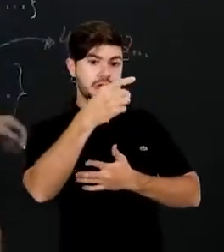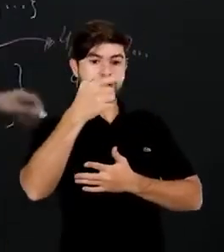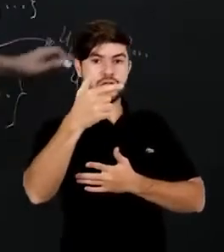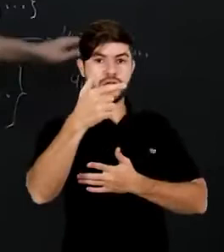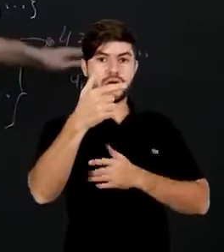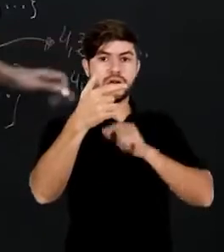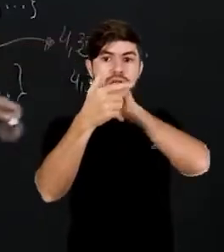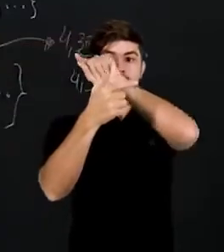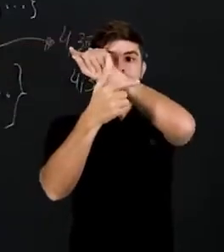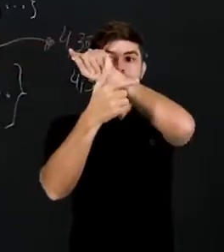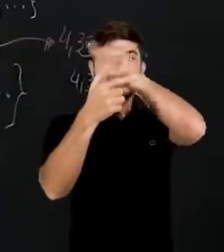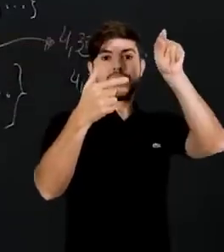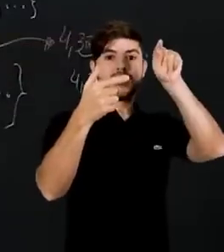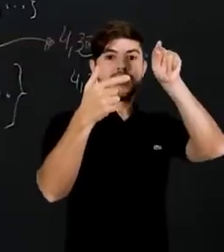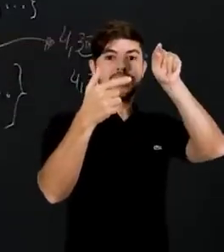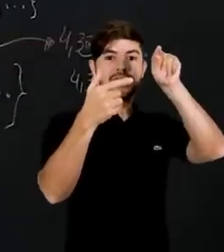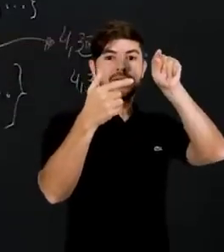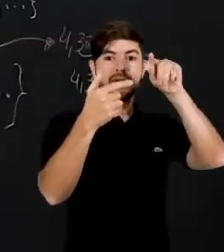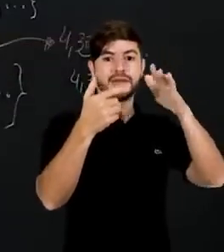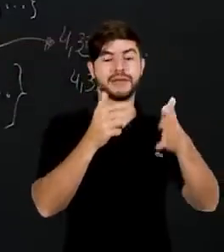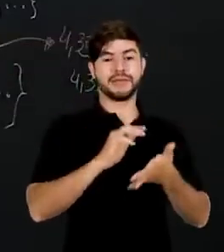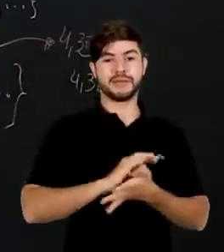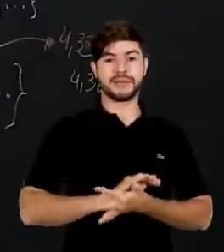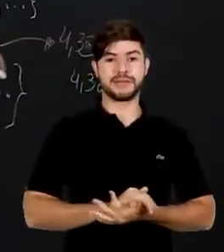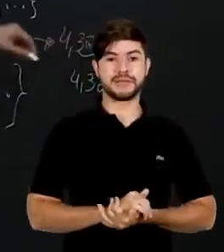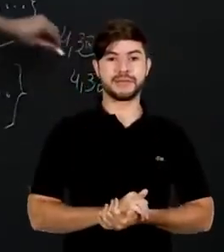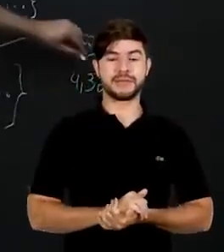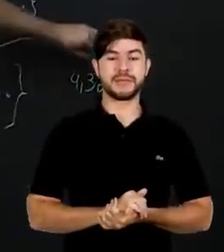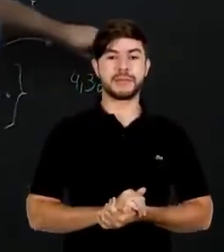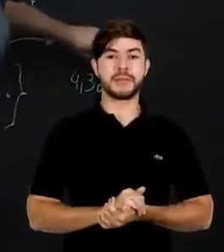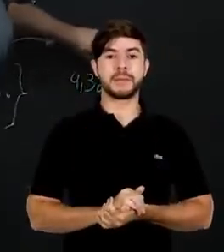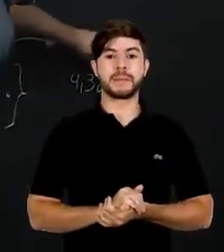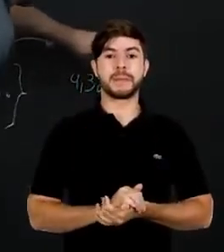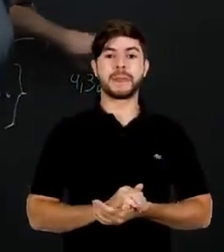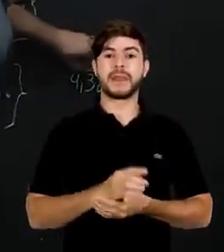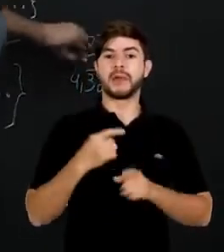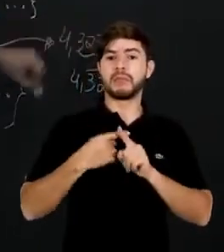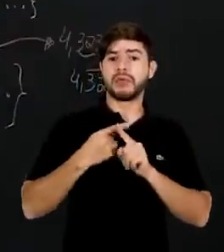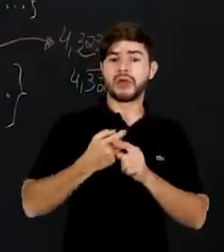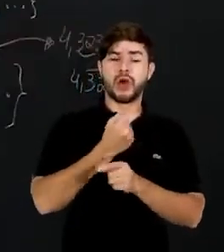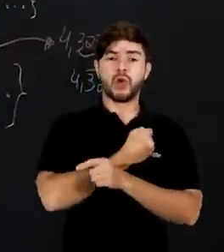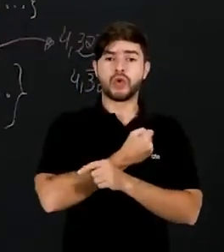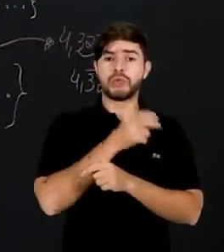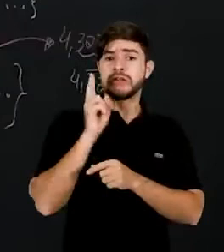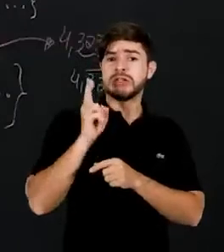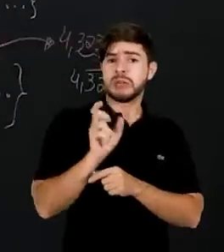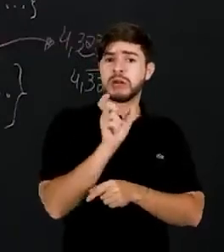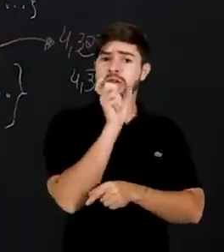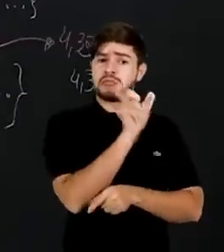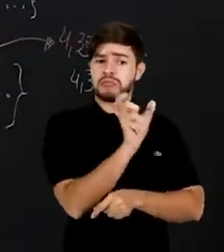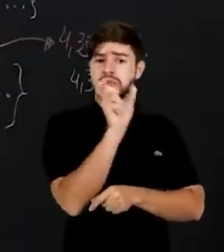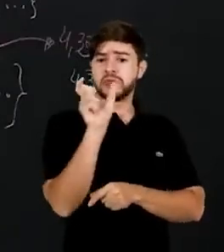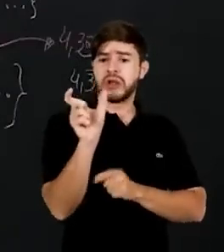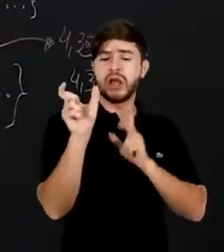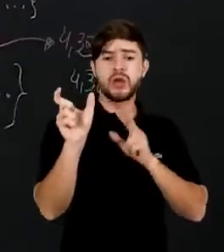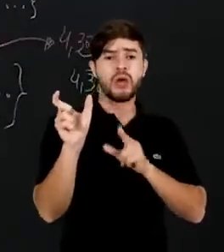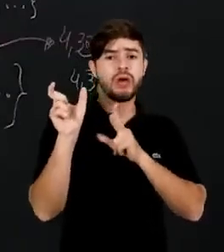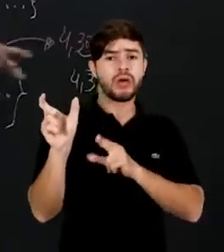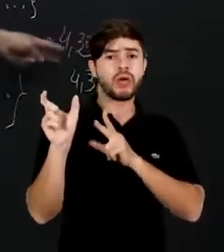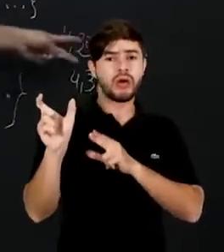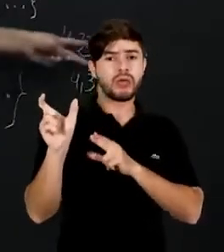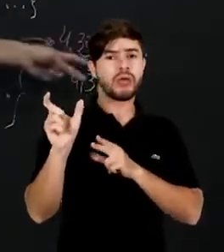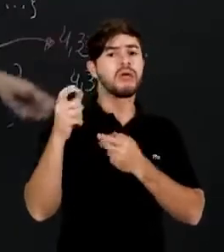4,32 e como 32 é o número que sempre se repete, você coloca um traço em cima dele.